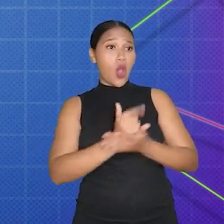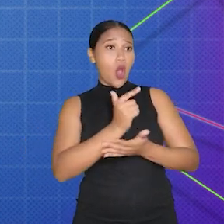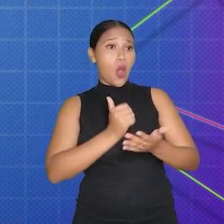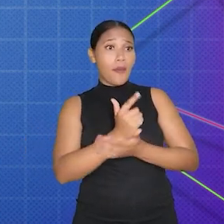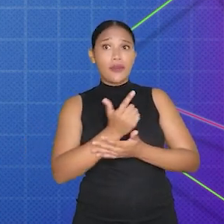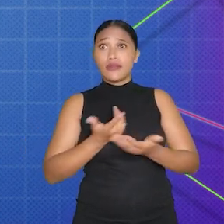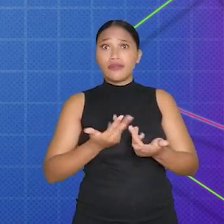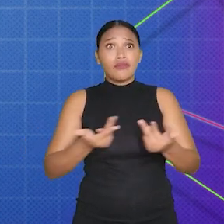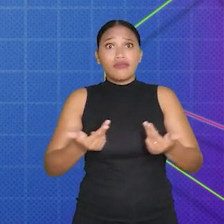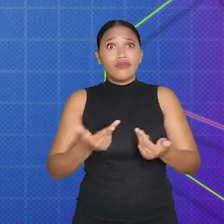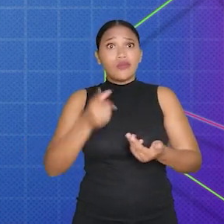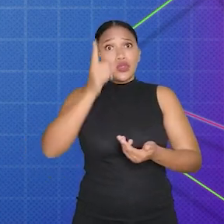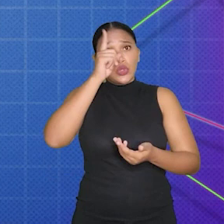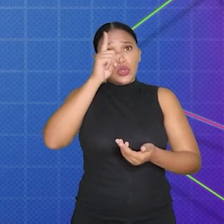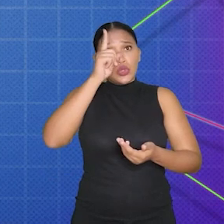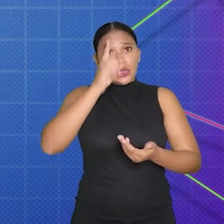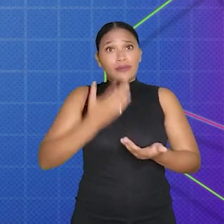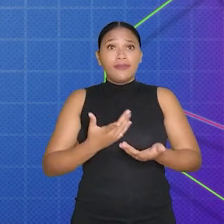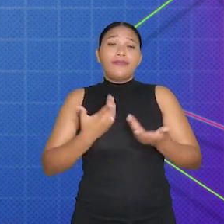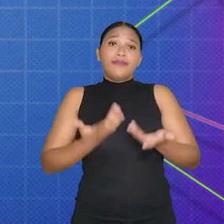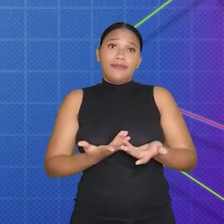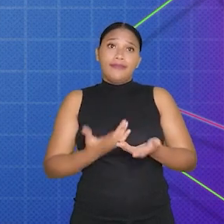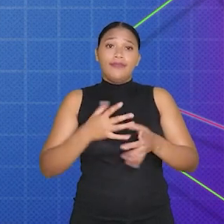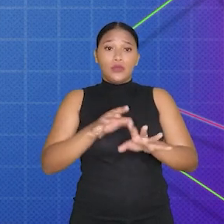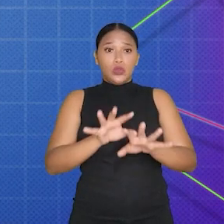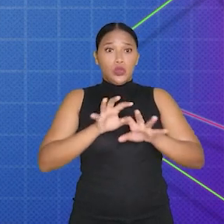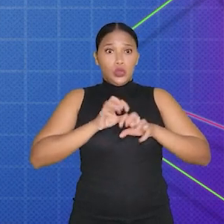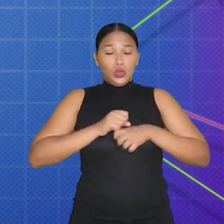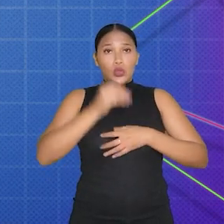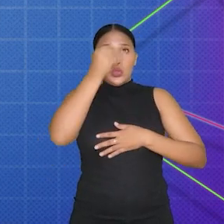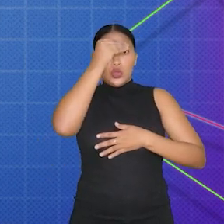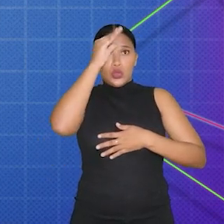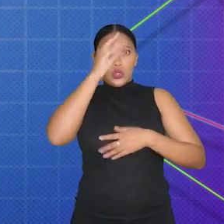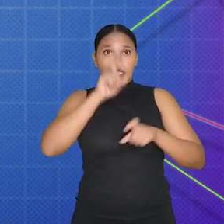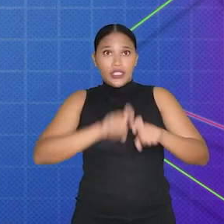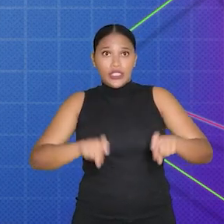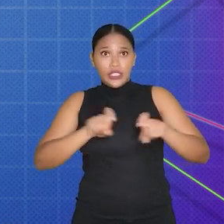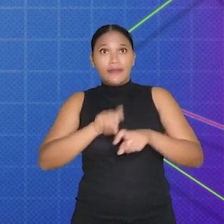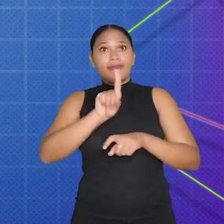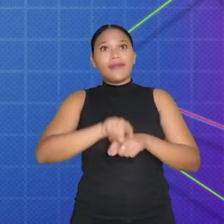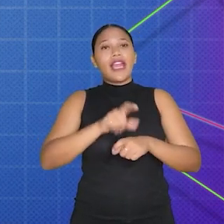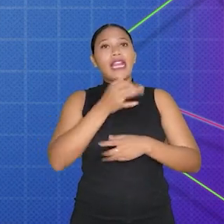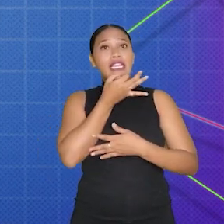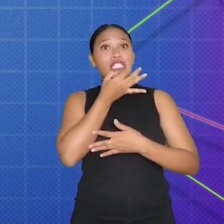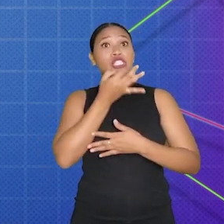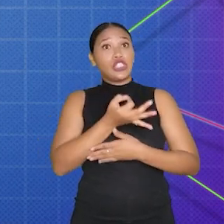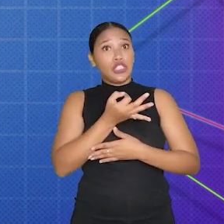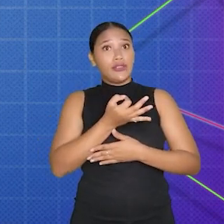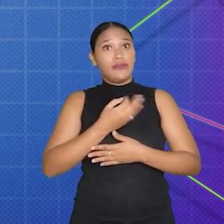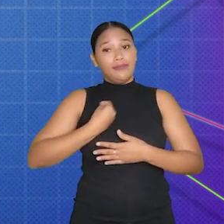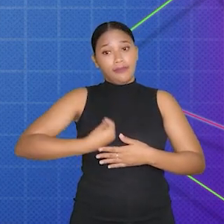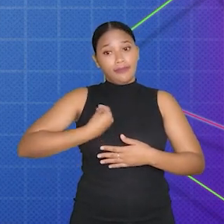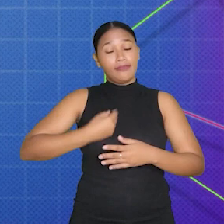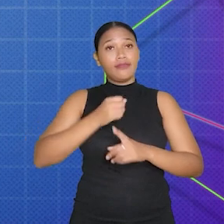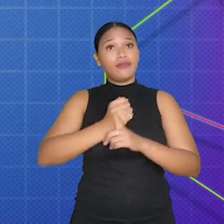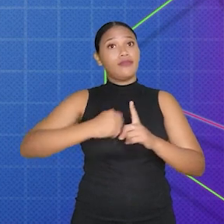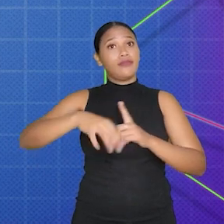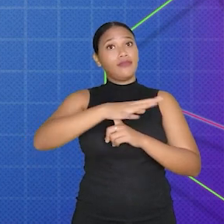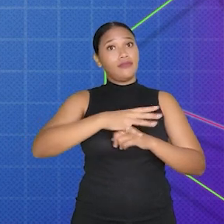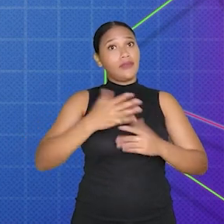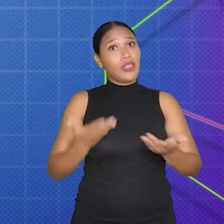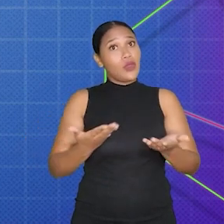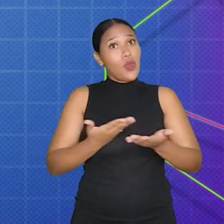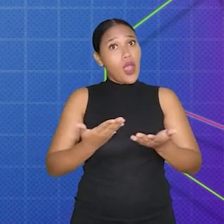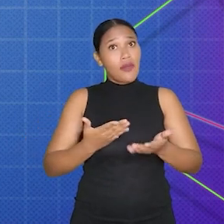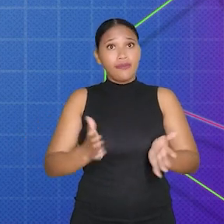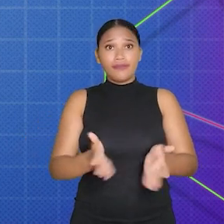sociais até compras e transações financeiras. Portanto, a alfabetização digital é uma habilidade crítica para a participação